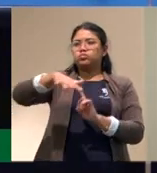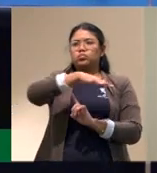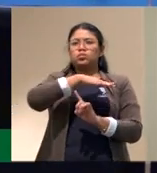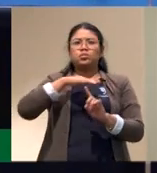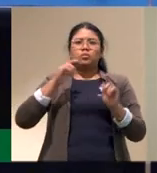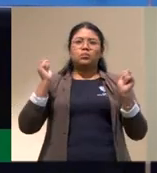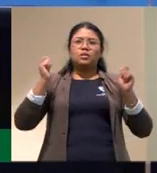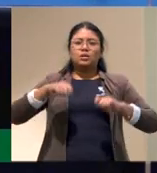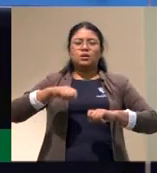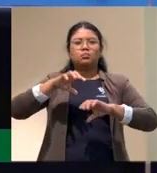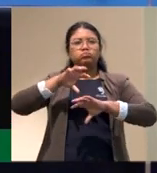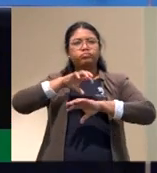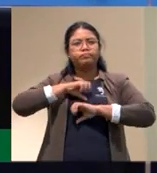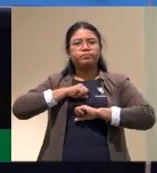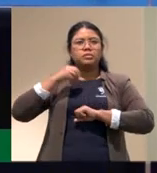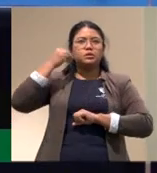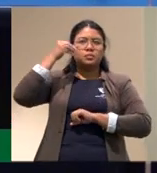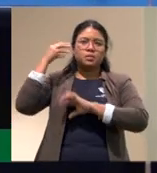repertório,